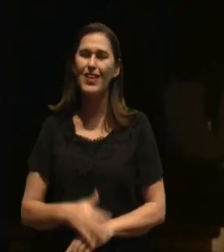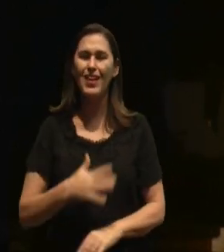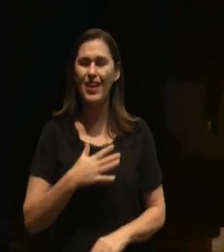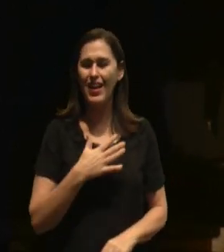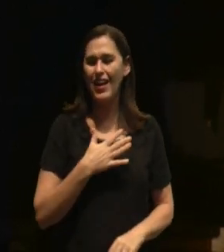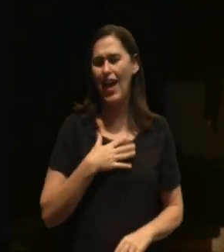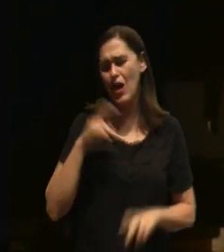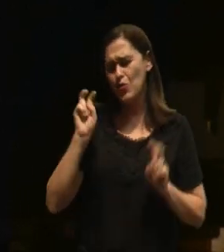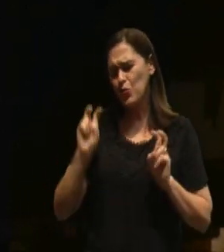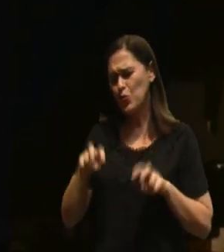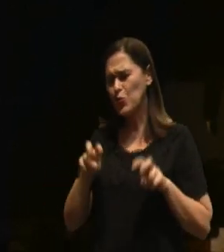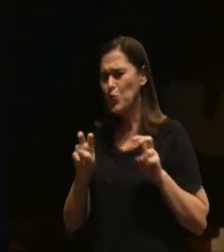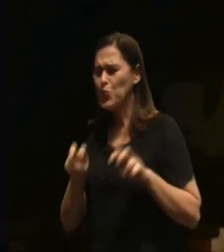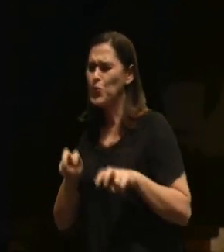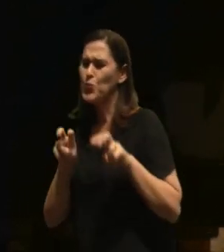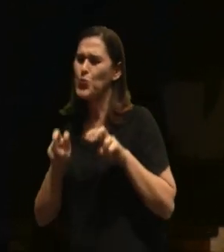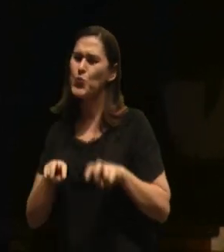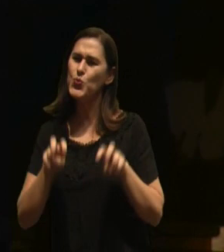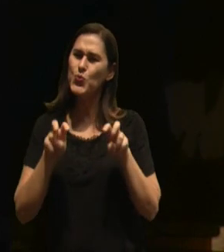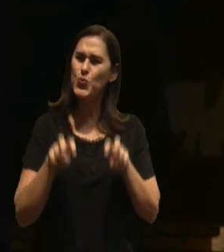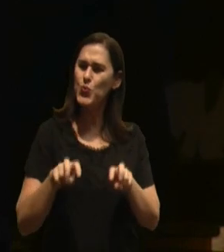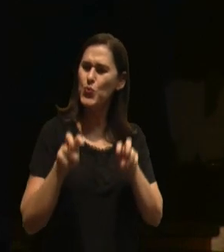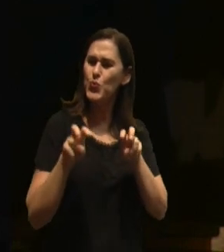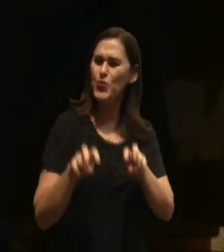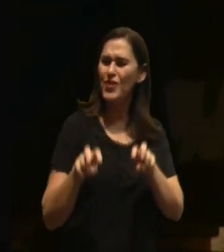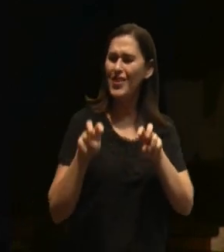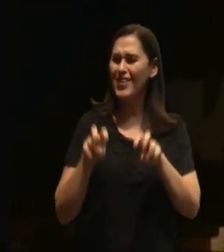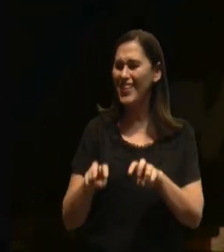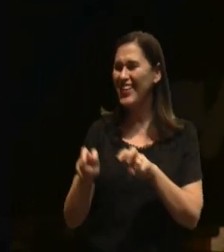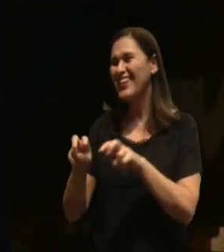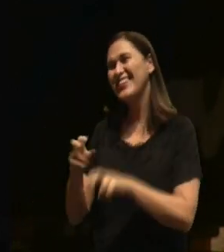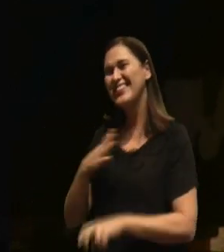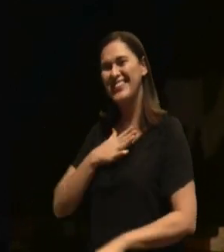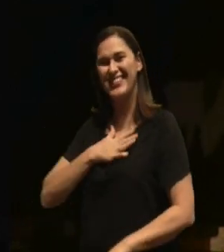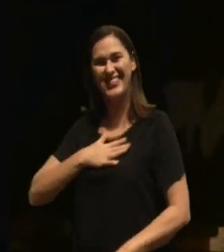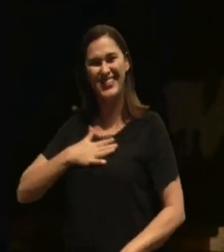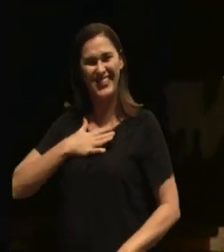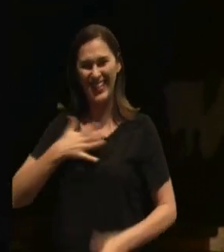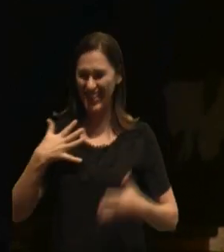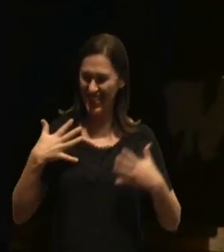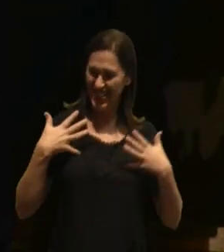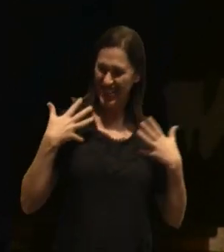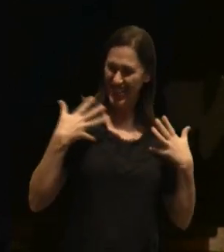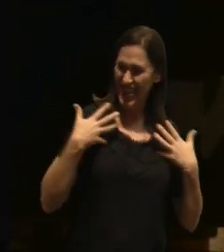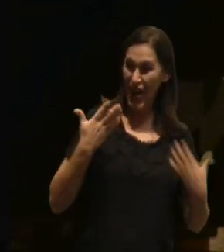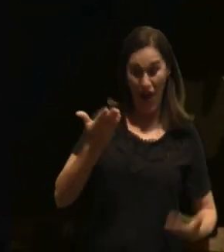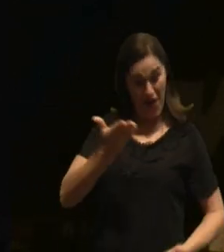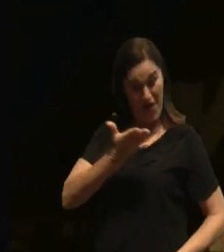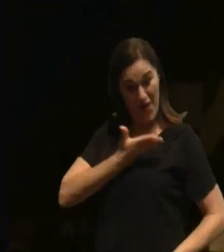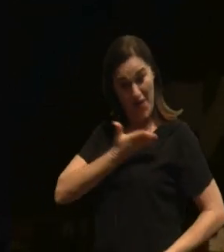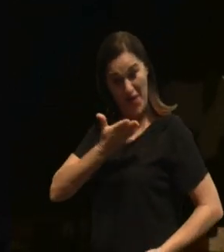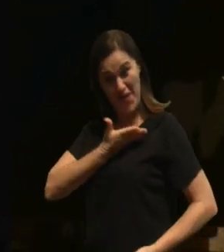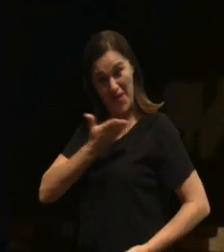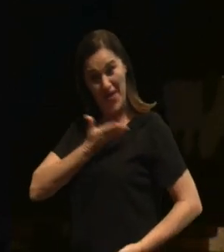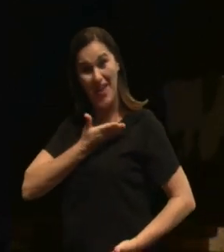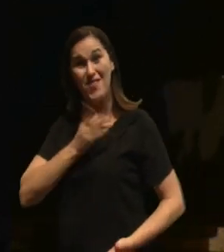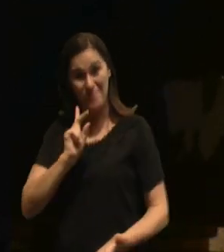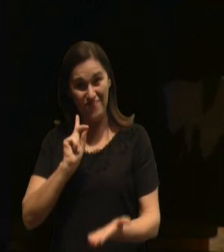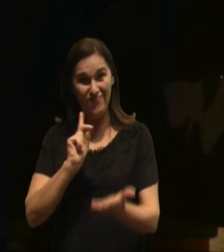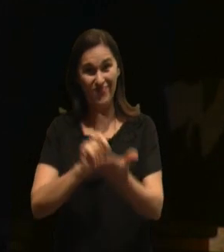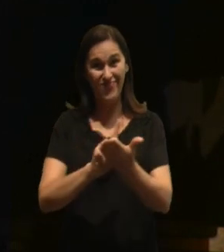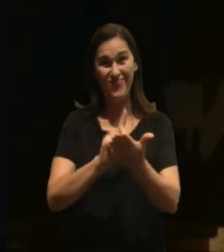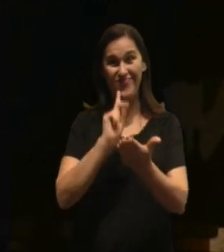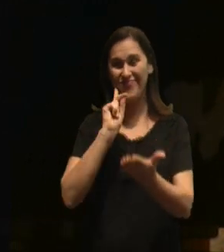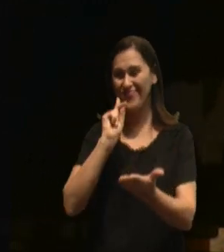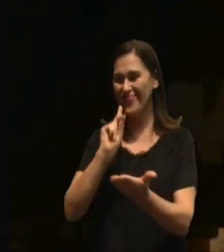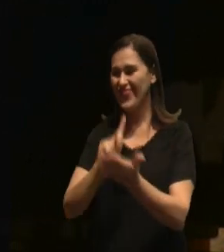Caminhar ao teu lado é um prazer, ser amigos pra